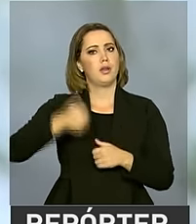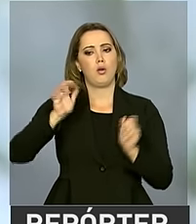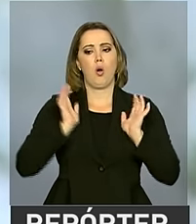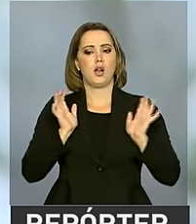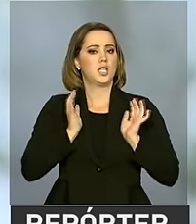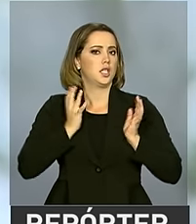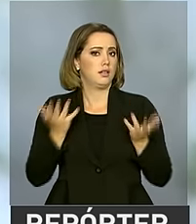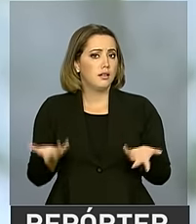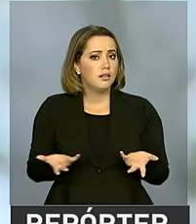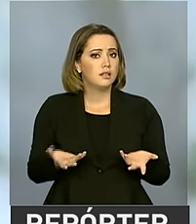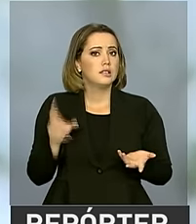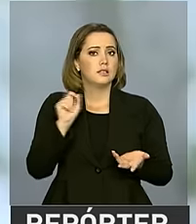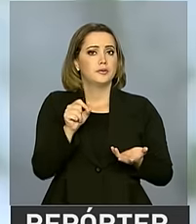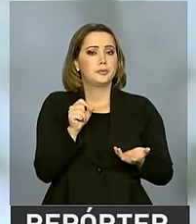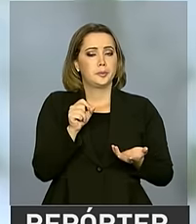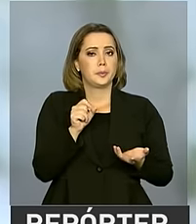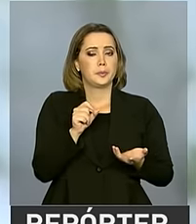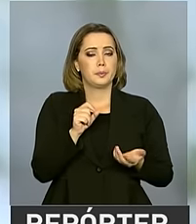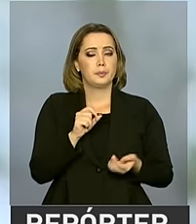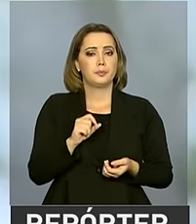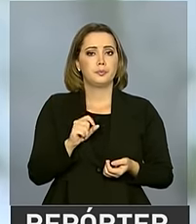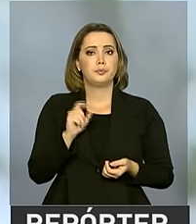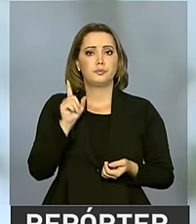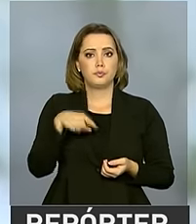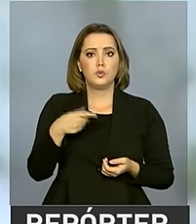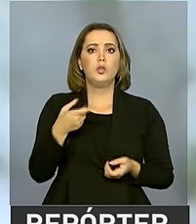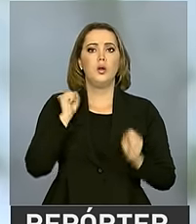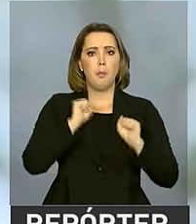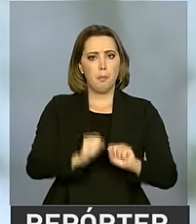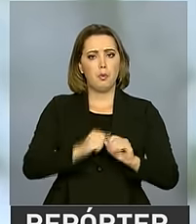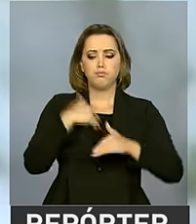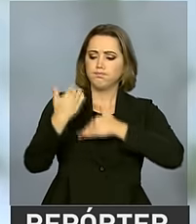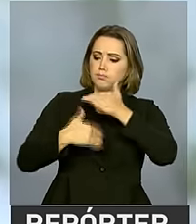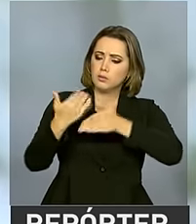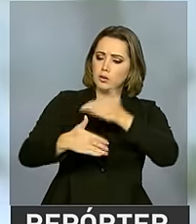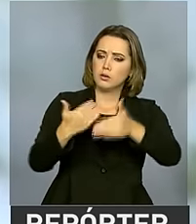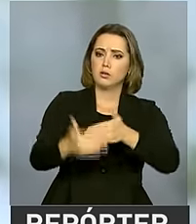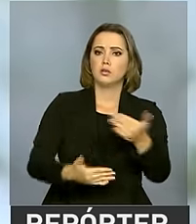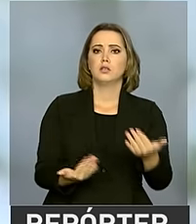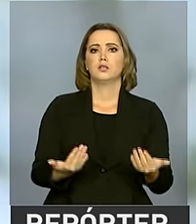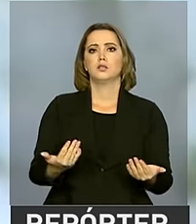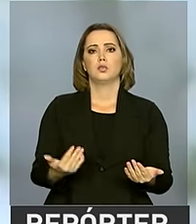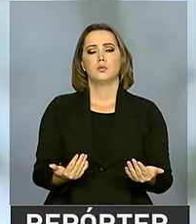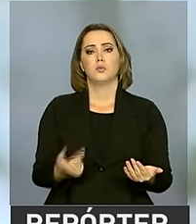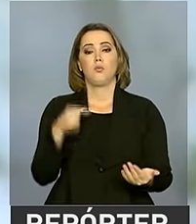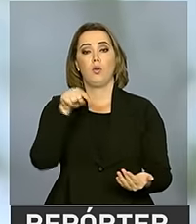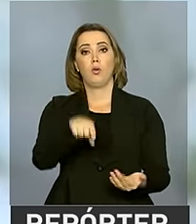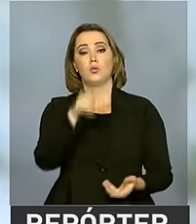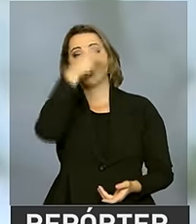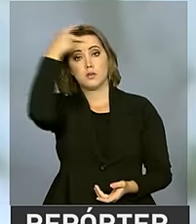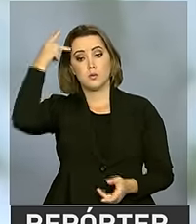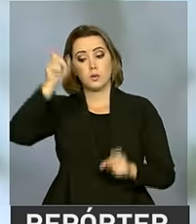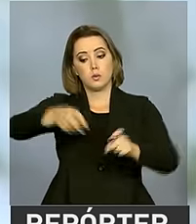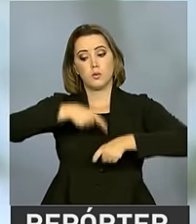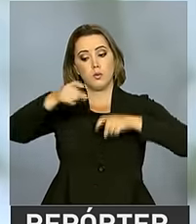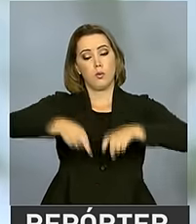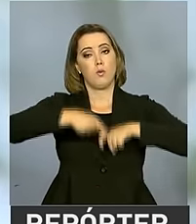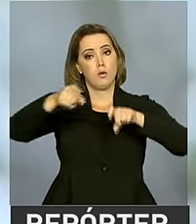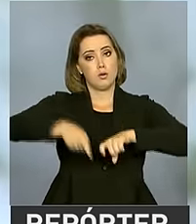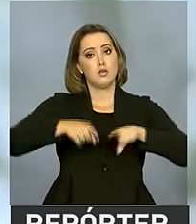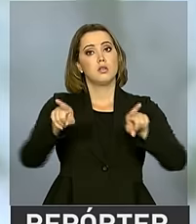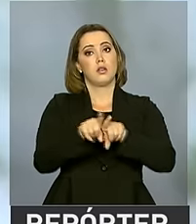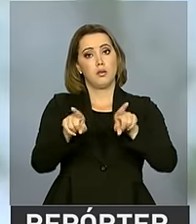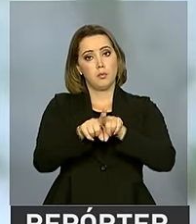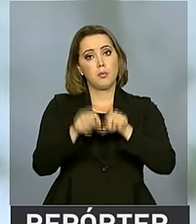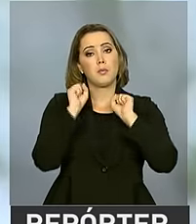mais eh frutífera poderemos dizer assim onde os agricultores também com